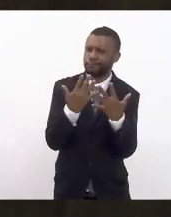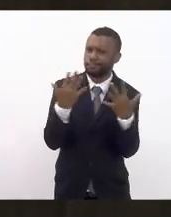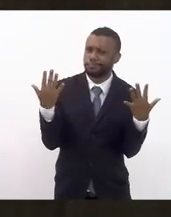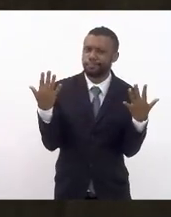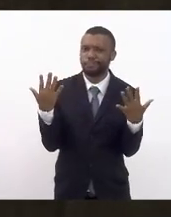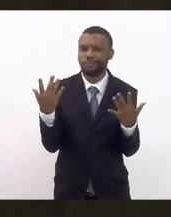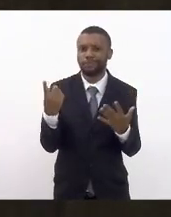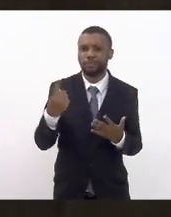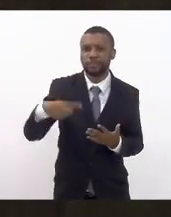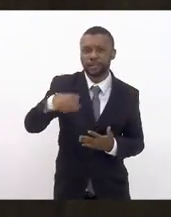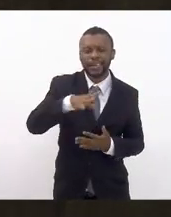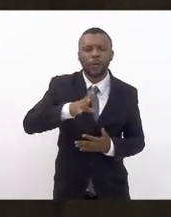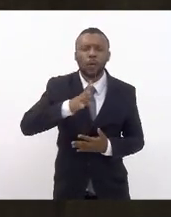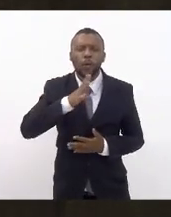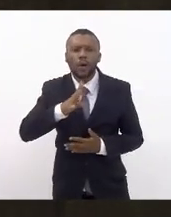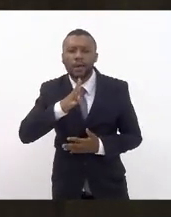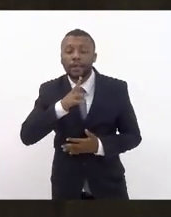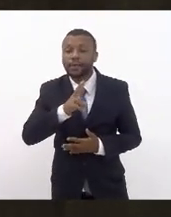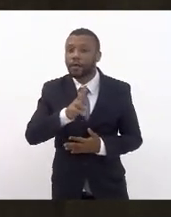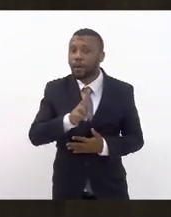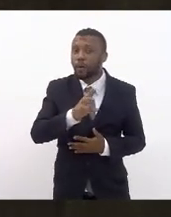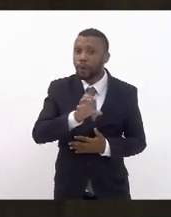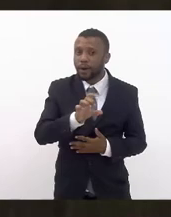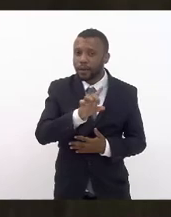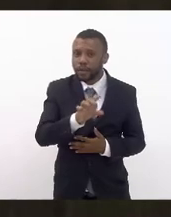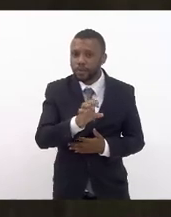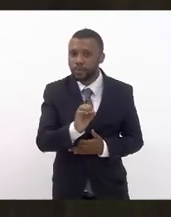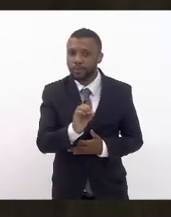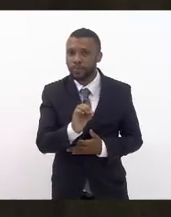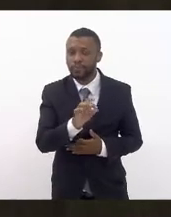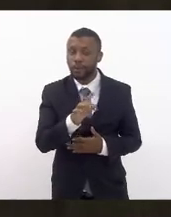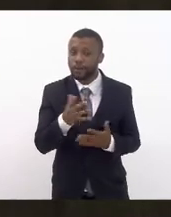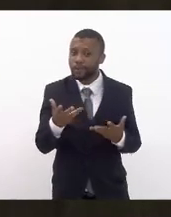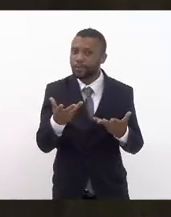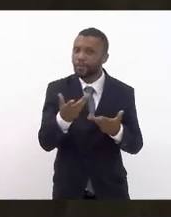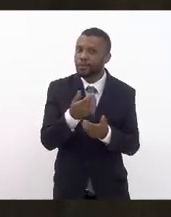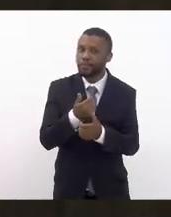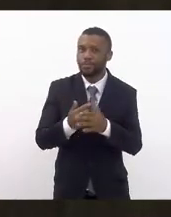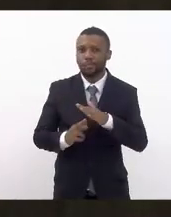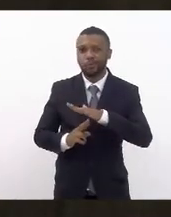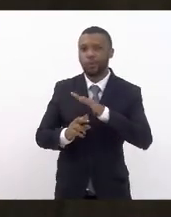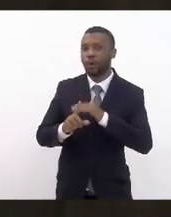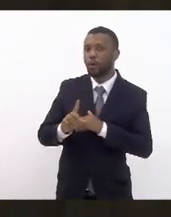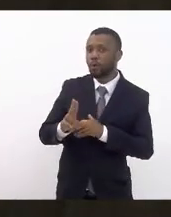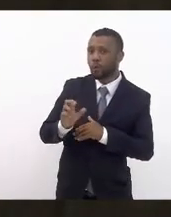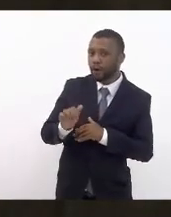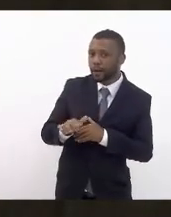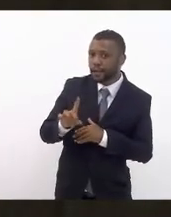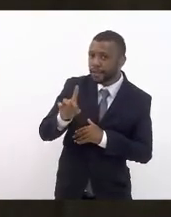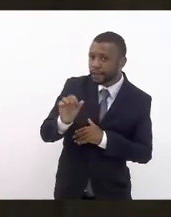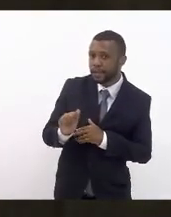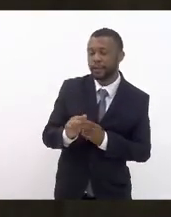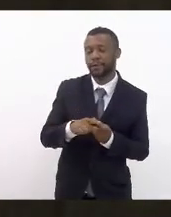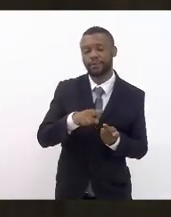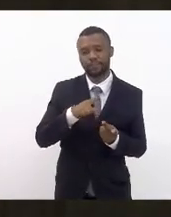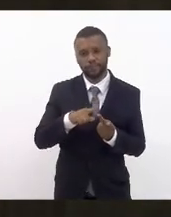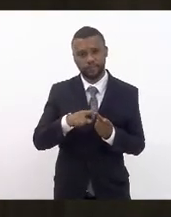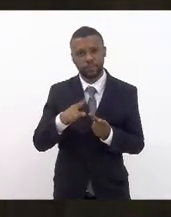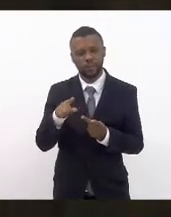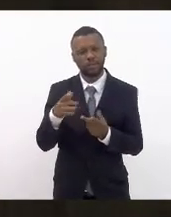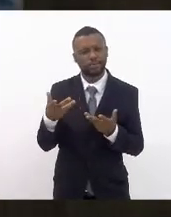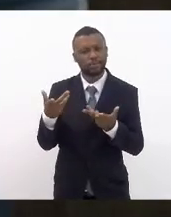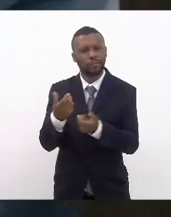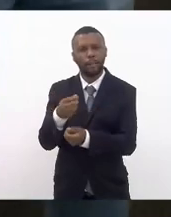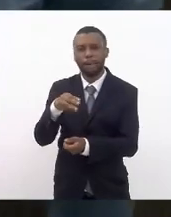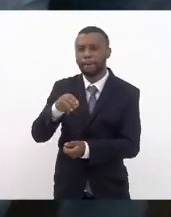Quem conhece a UESO, nossa magnífica reitora Luanda, nossos magníficos Maria